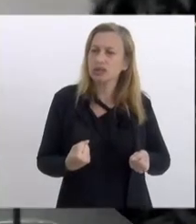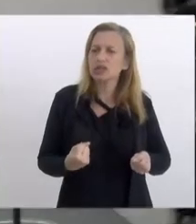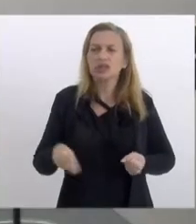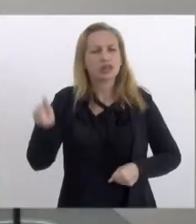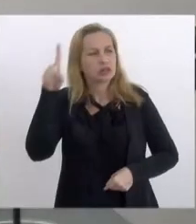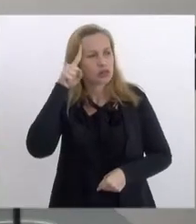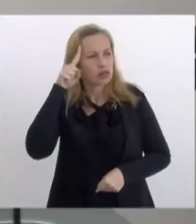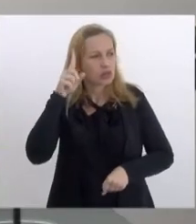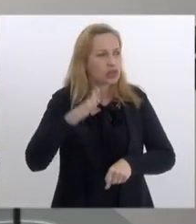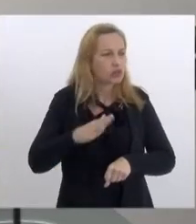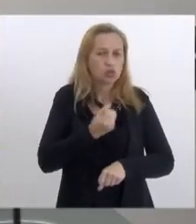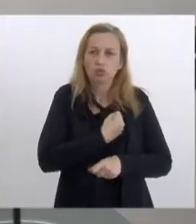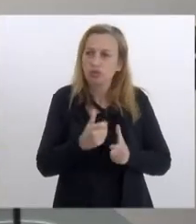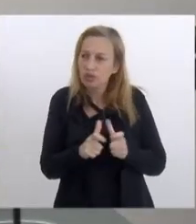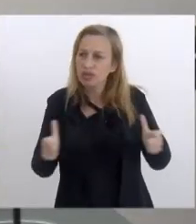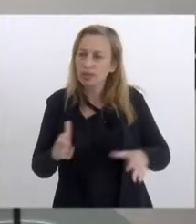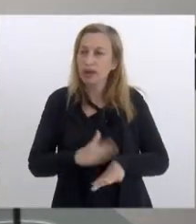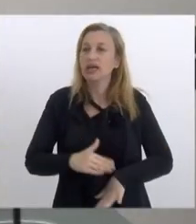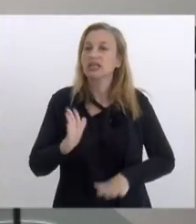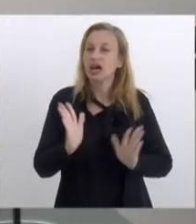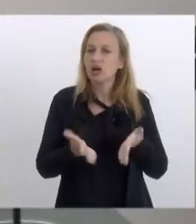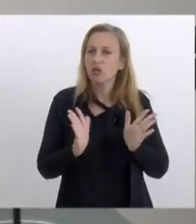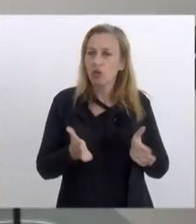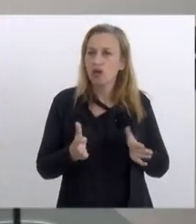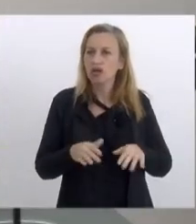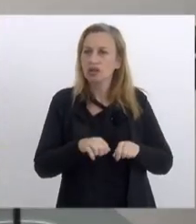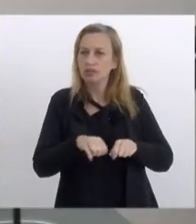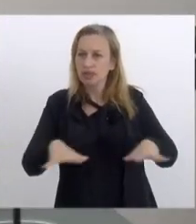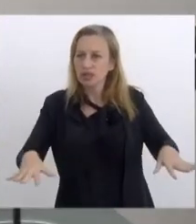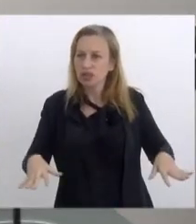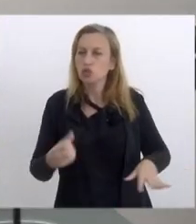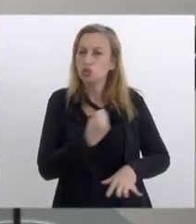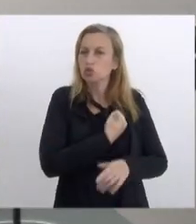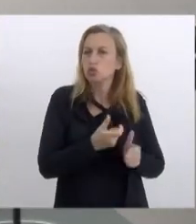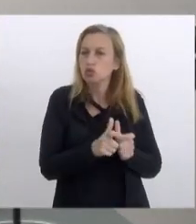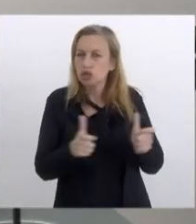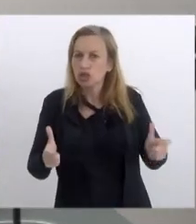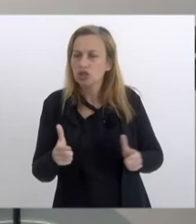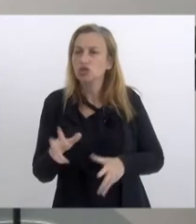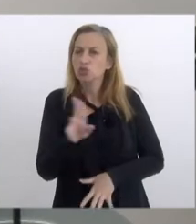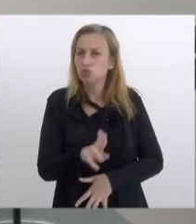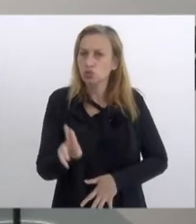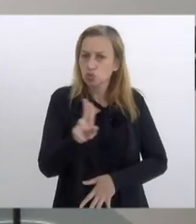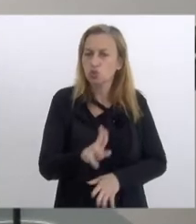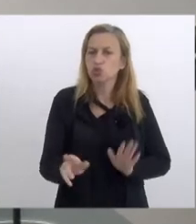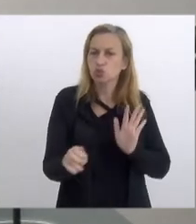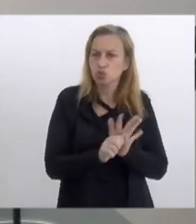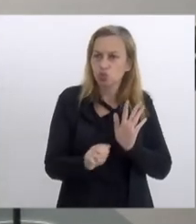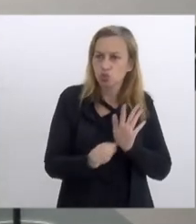cada dia isso aumenta. Inclusive agora, na pandemia, aumentou o número de usuários